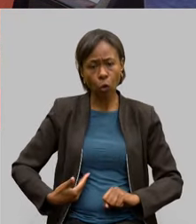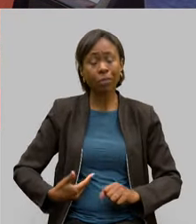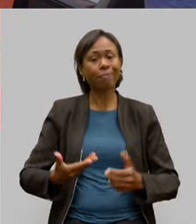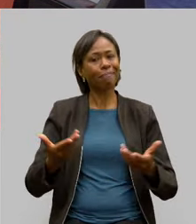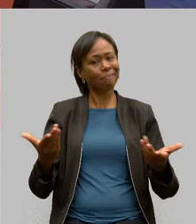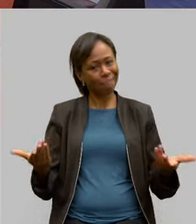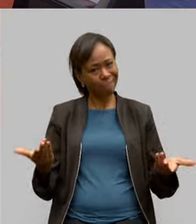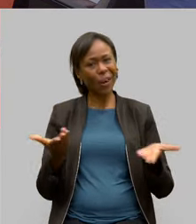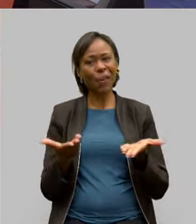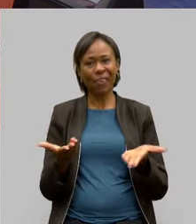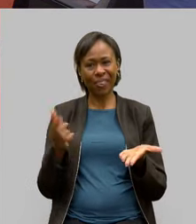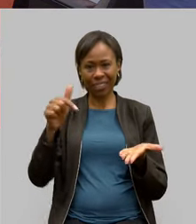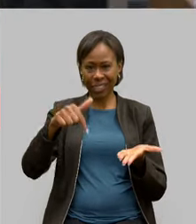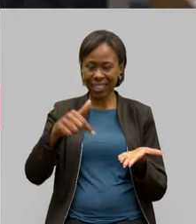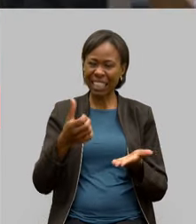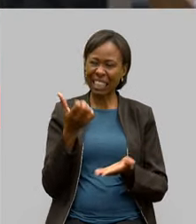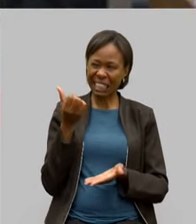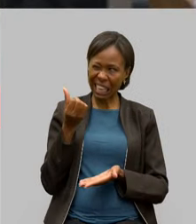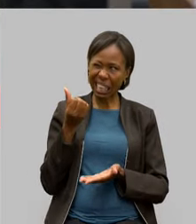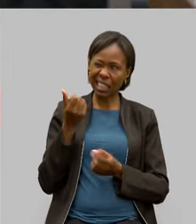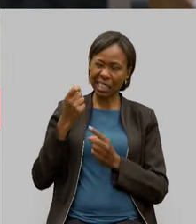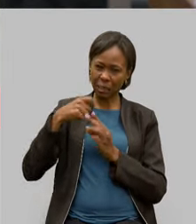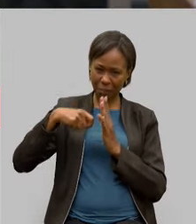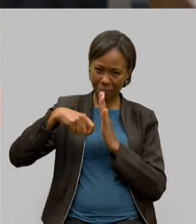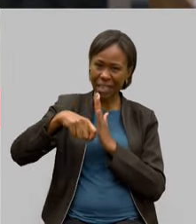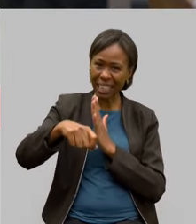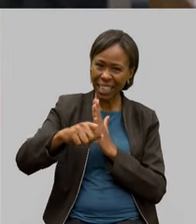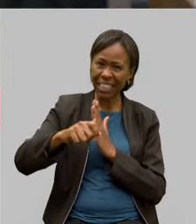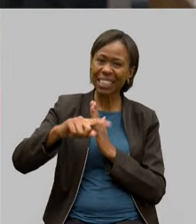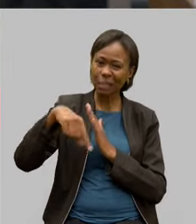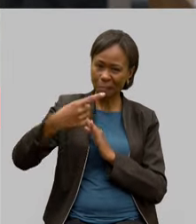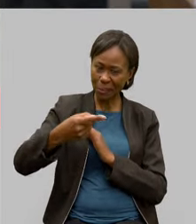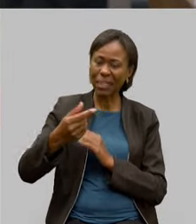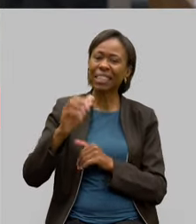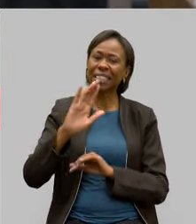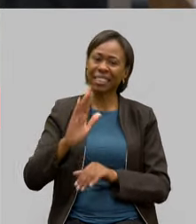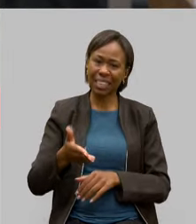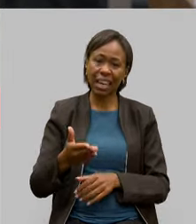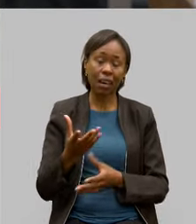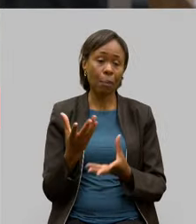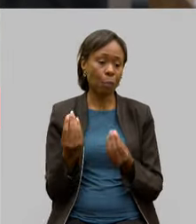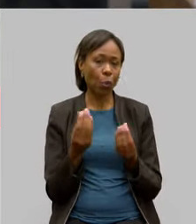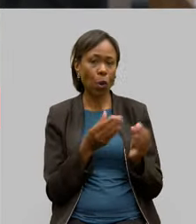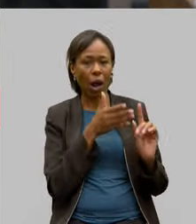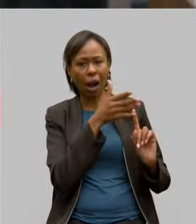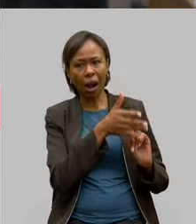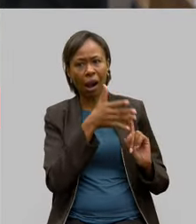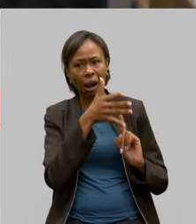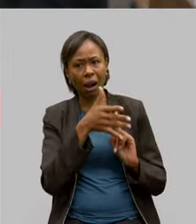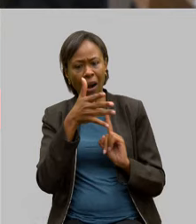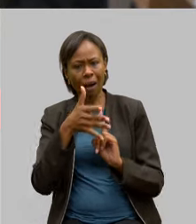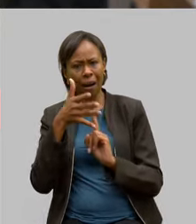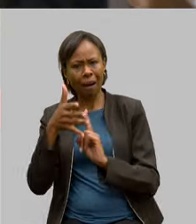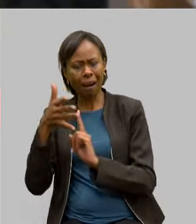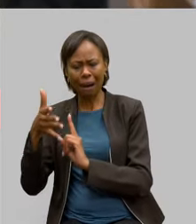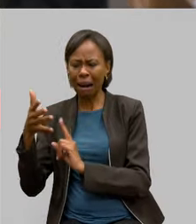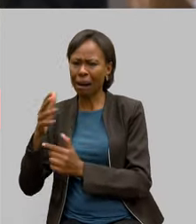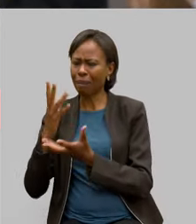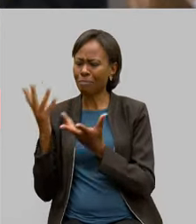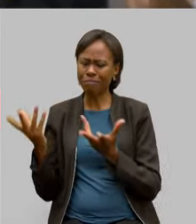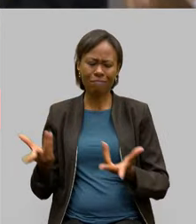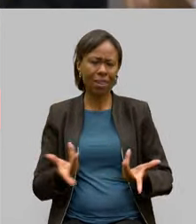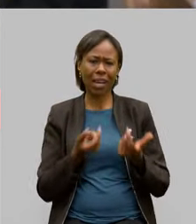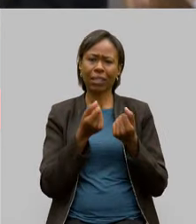Estamos depois de seis meses né com tantas pessoas incríveis que passaram por aqui eh obrigado Beatriz